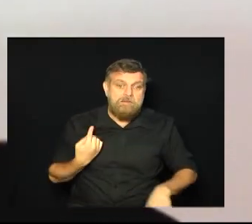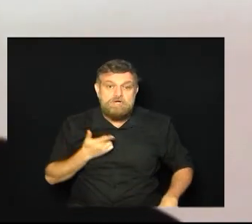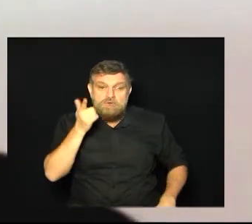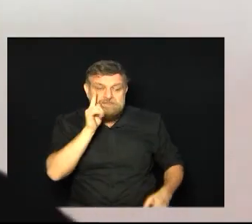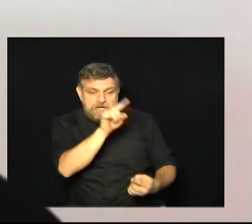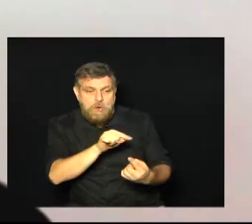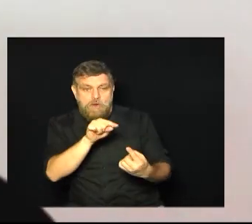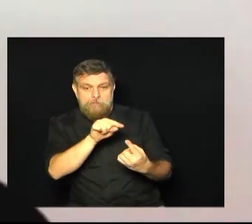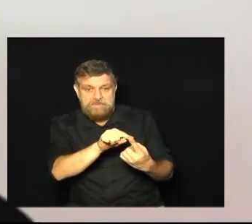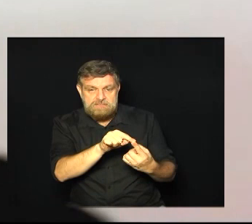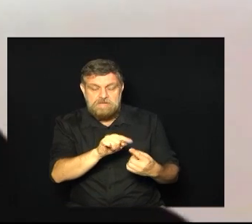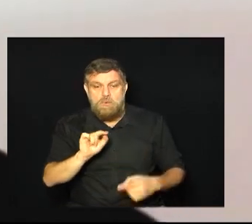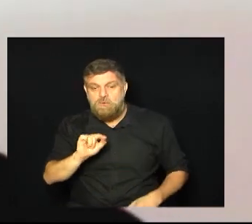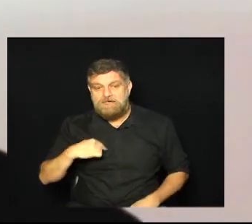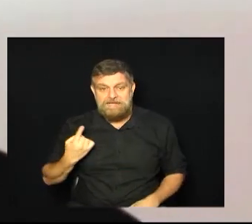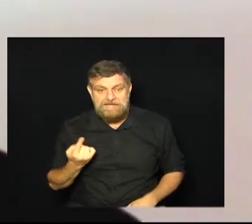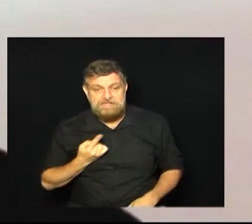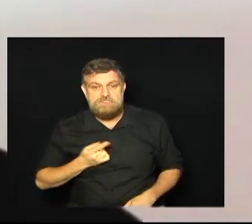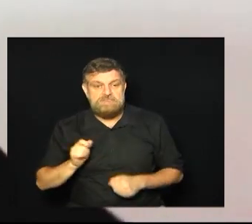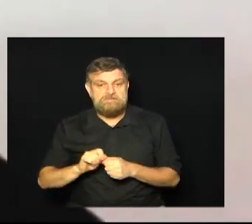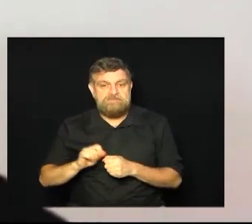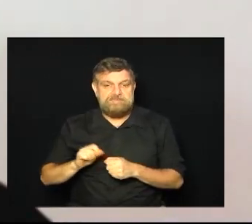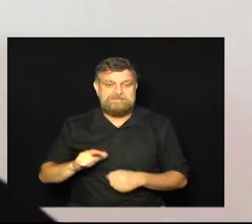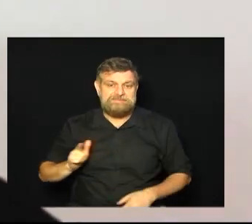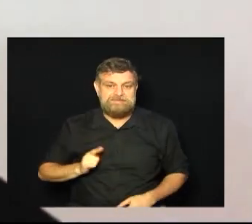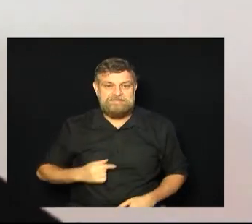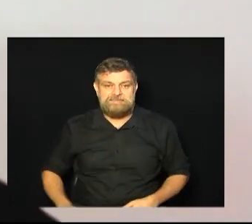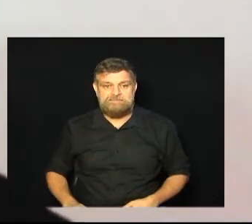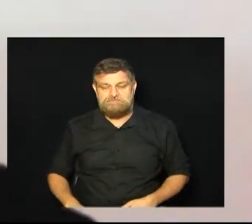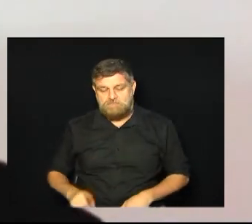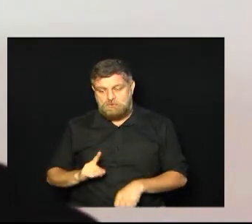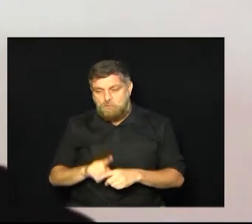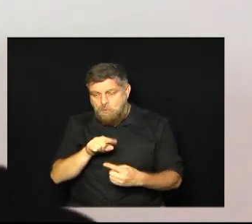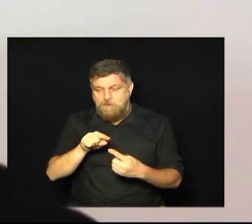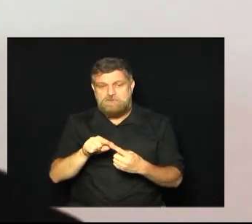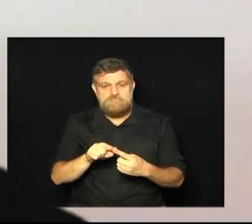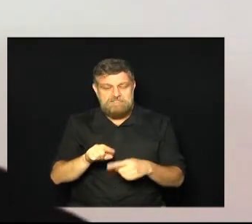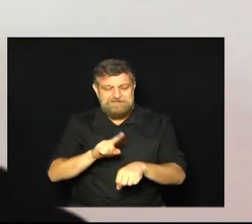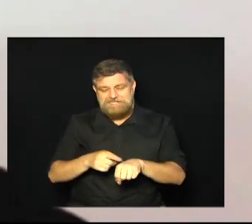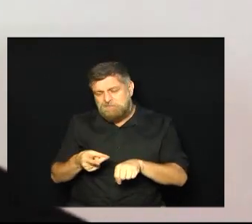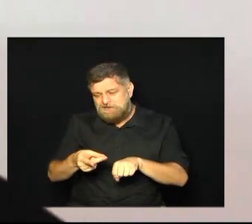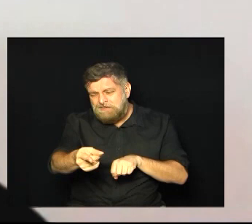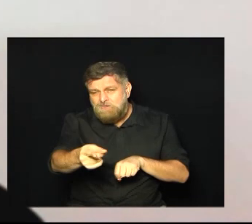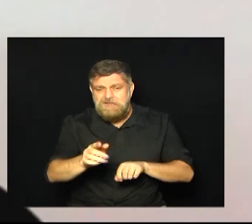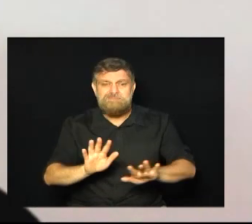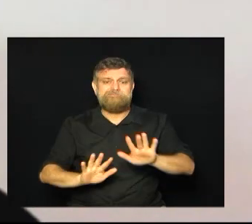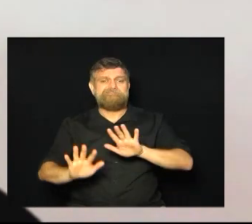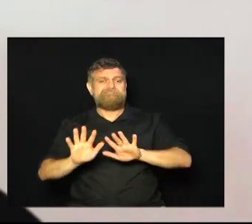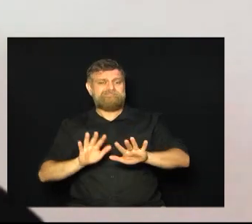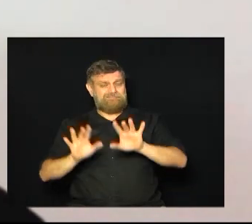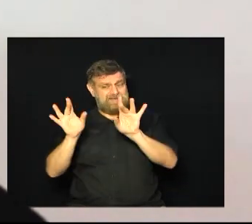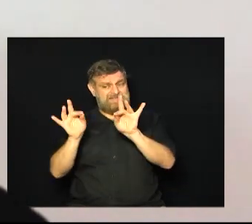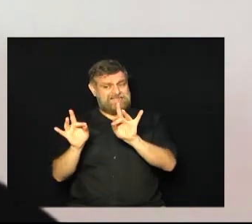objetivo de curto e longo, a gente compromete aquele de longo. Então, isso tudo é muito delicado.